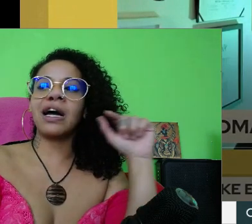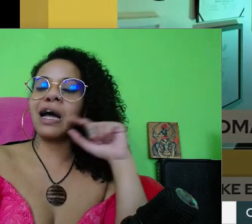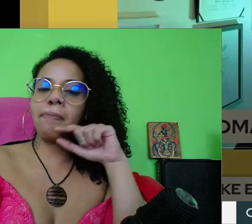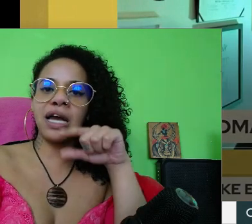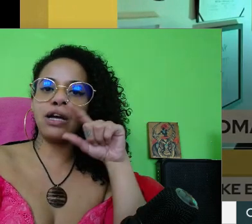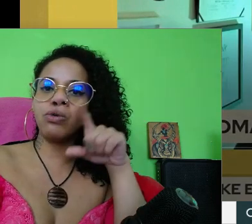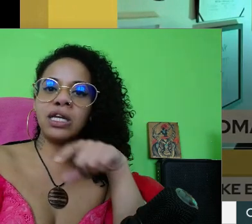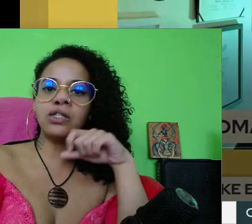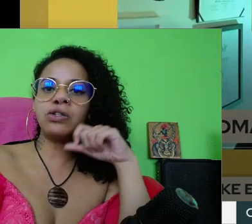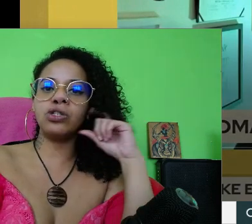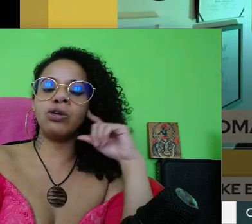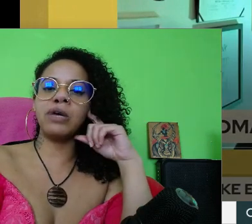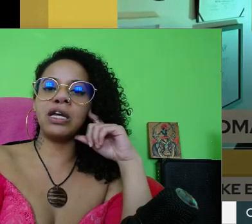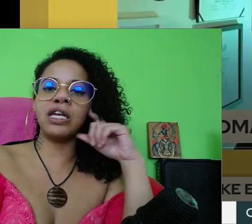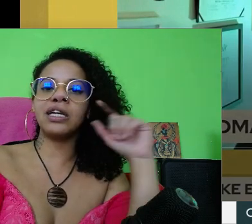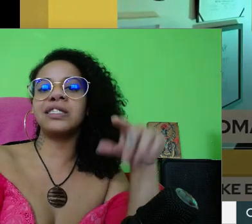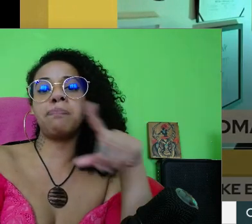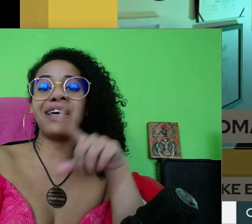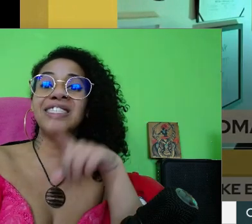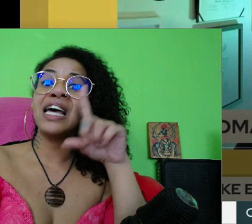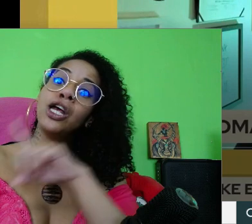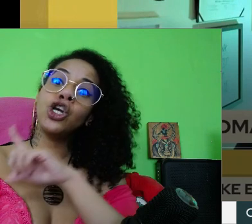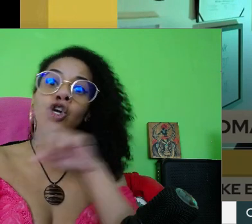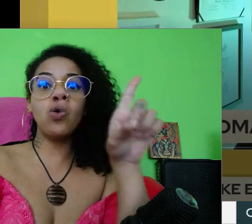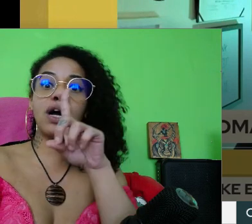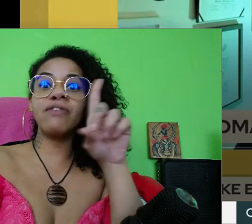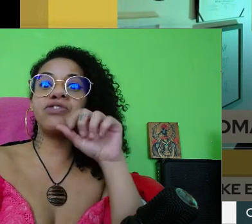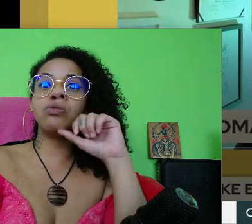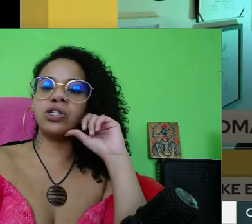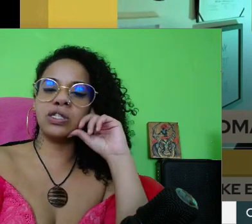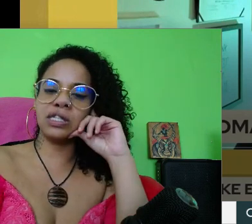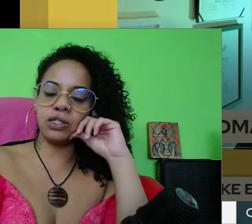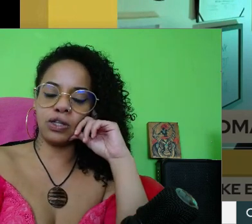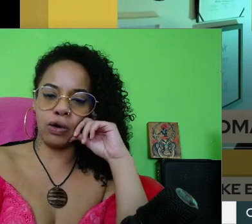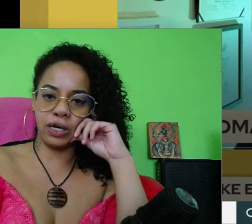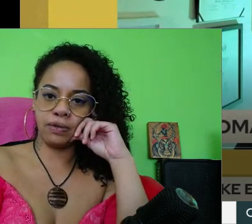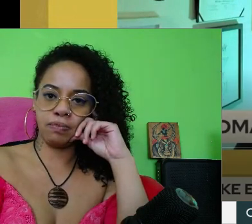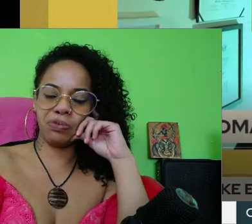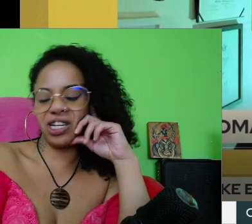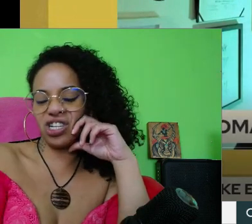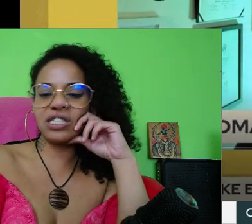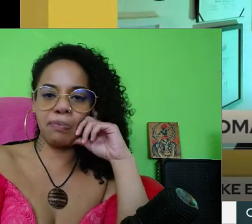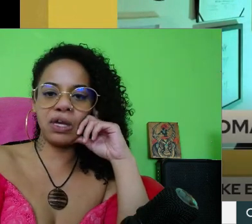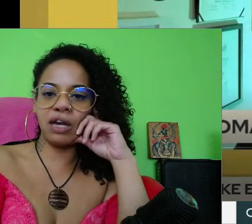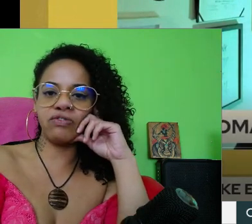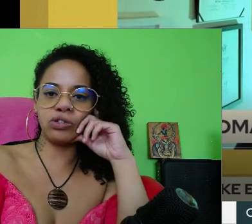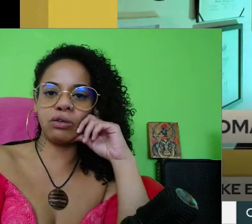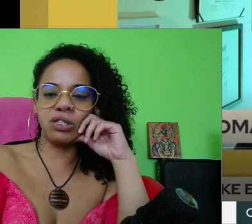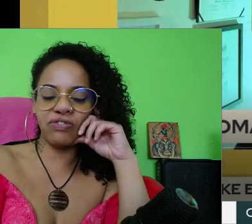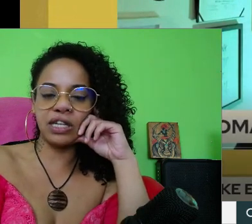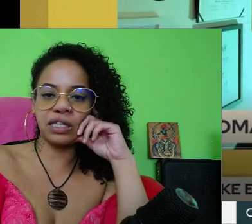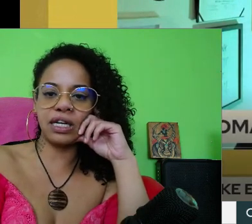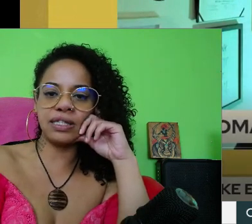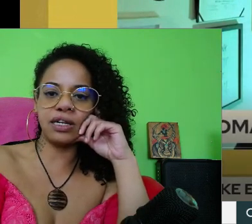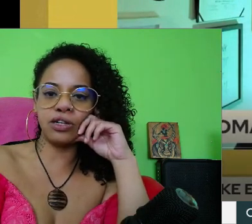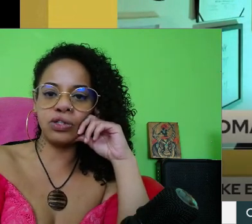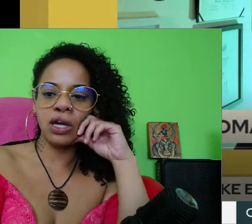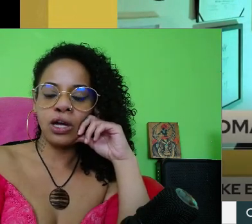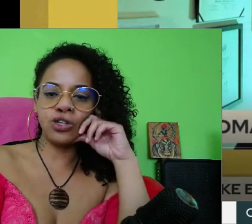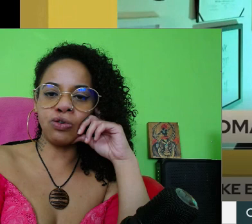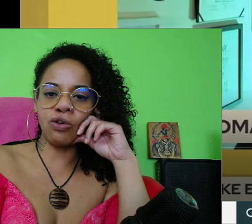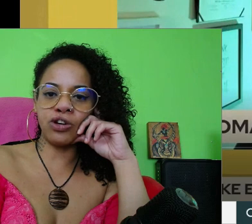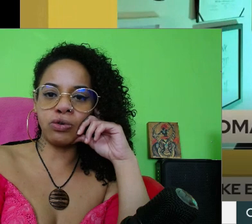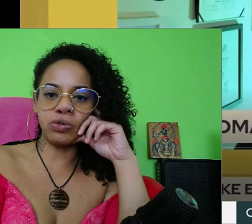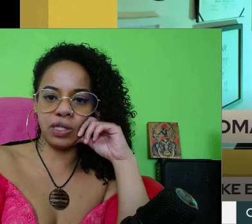para acabarem com o início de soberania que esse país Nunca viu antes na história porque a gente sabe que revolução não se faz em 13 anos